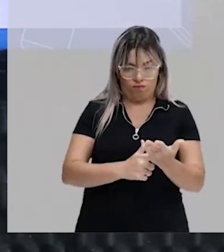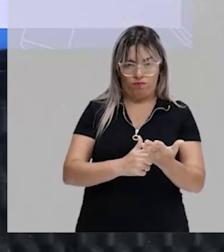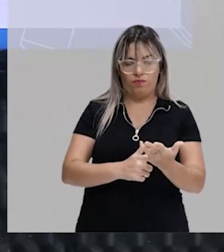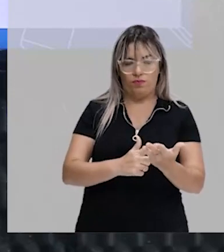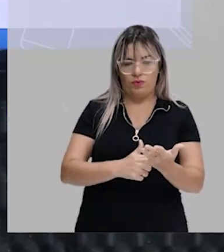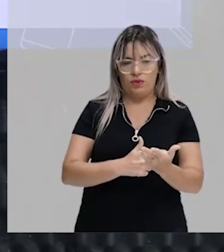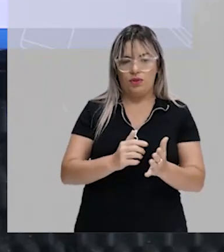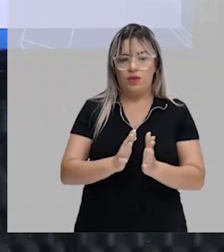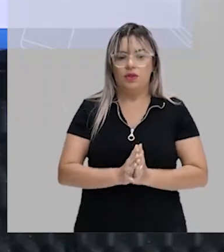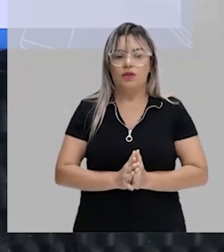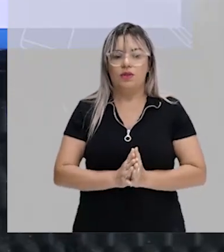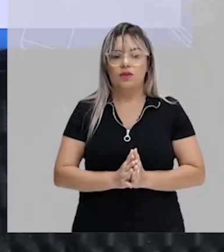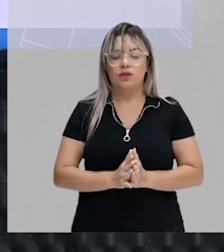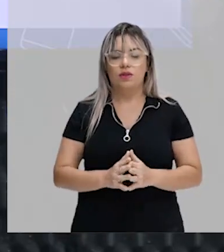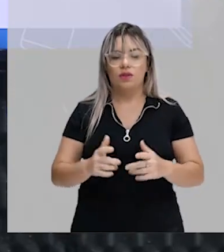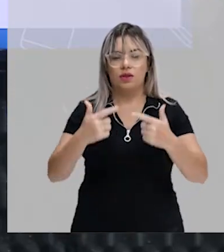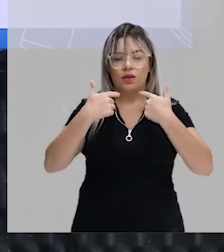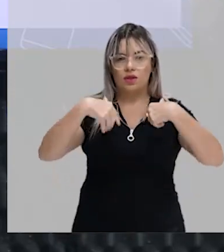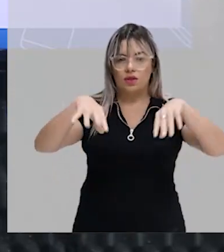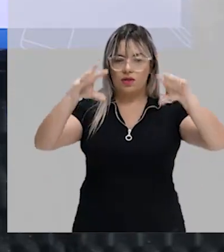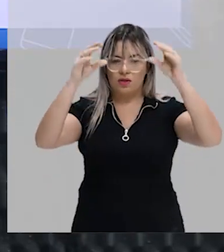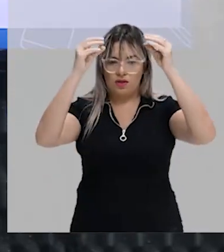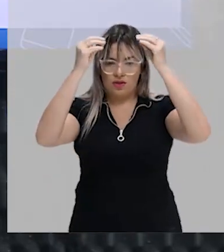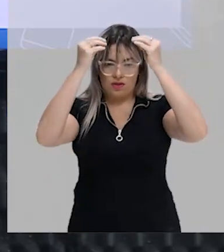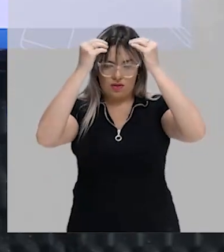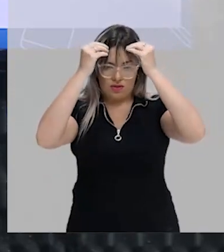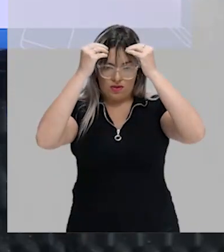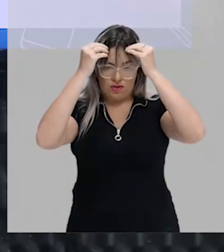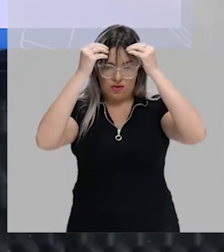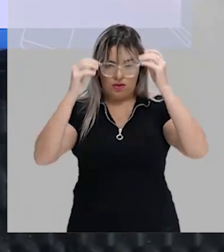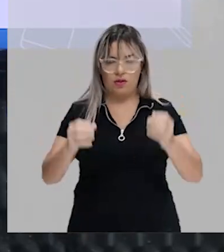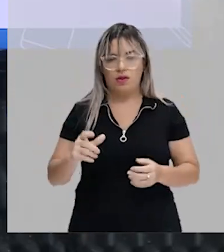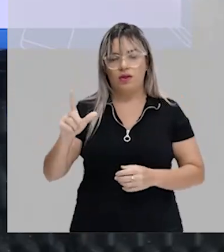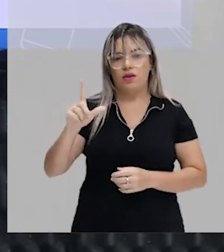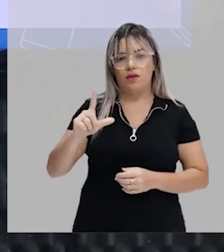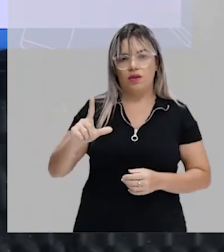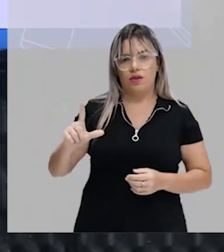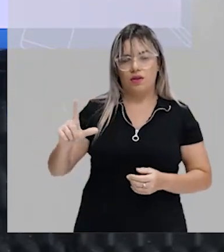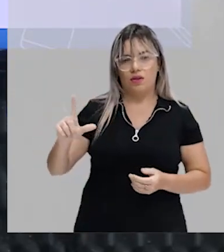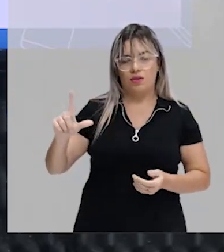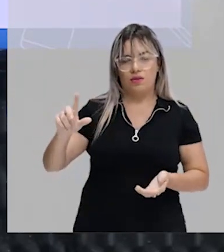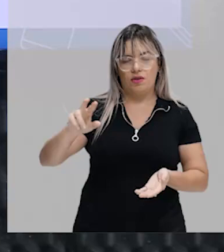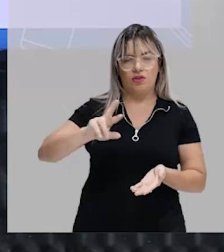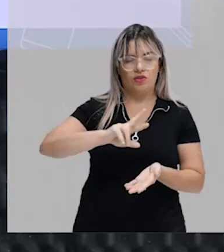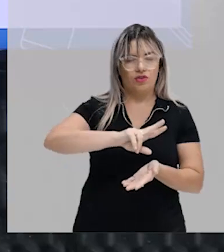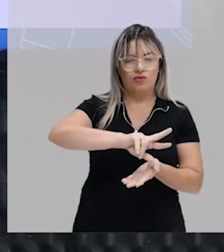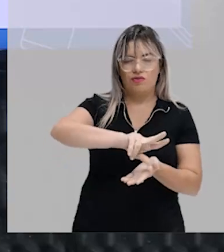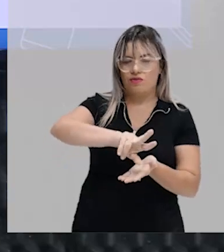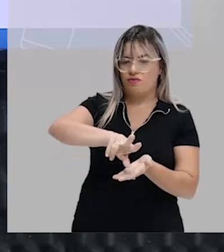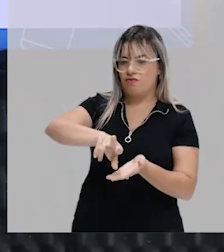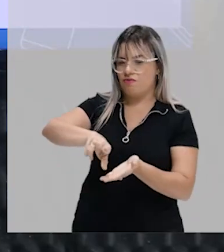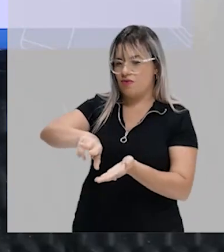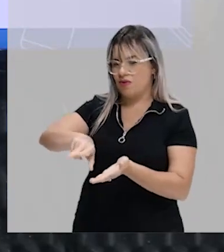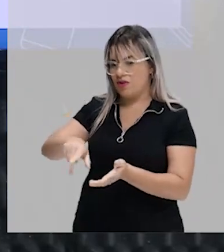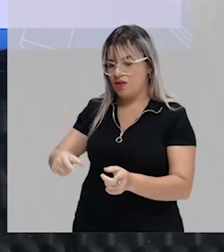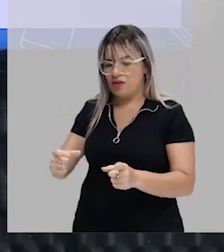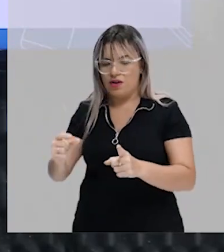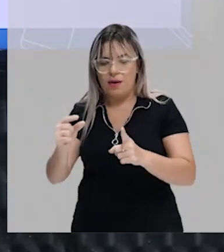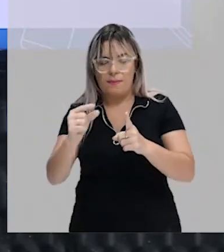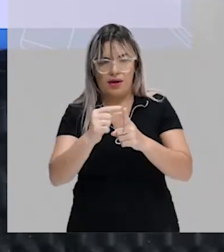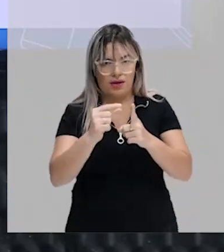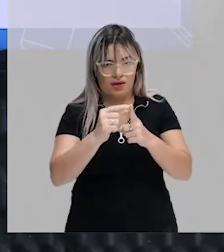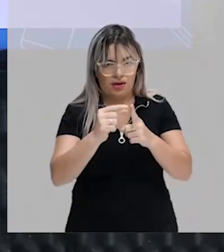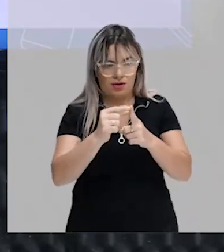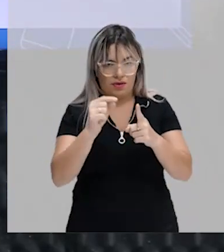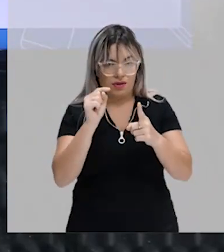que se apresenta de múltiplas formas, né? De várias formas. Uma palavra vai ter